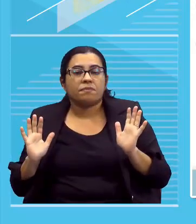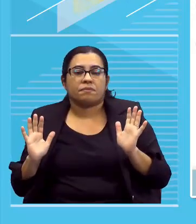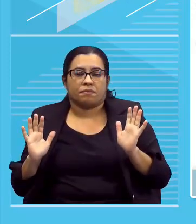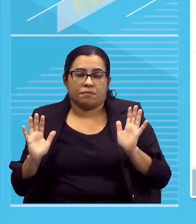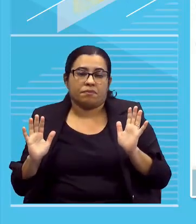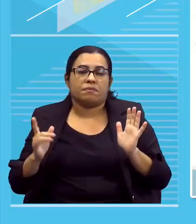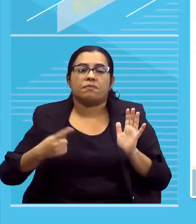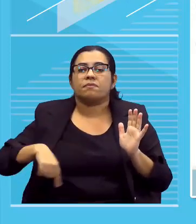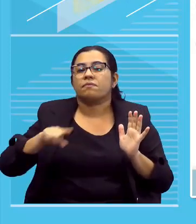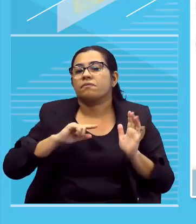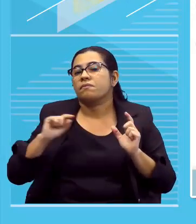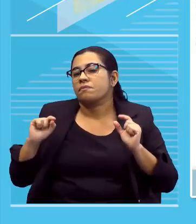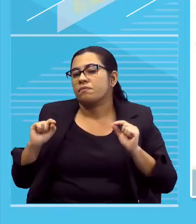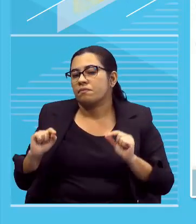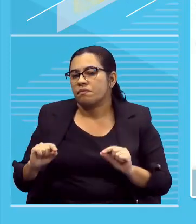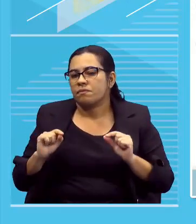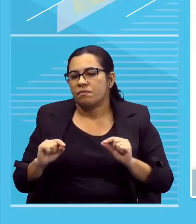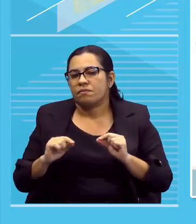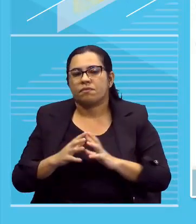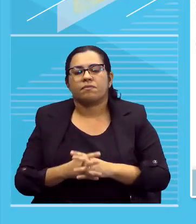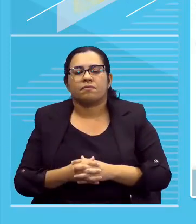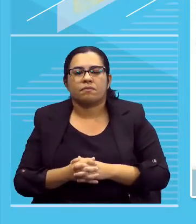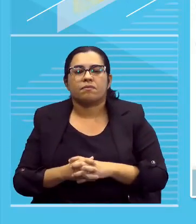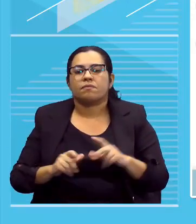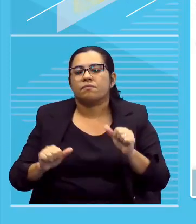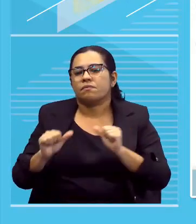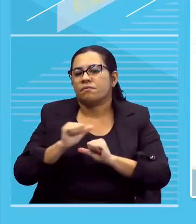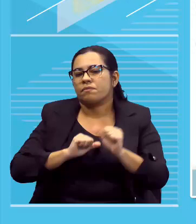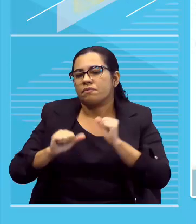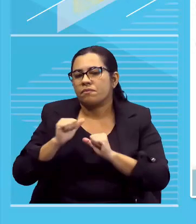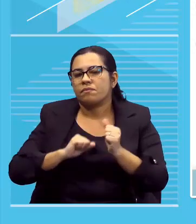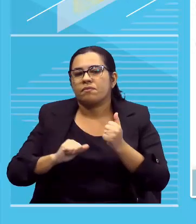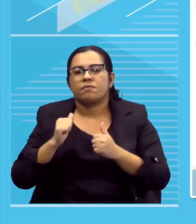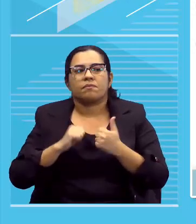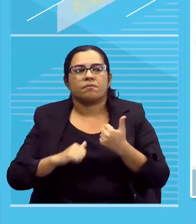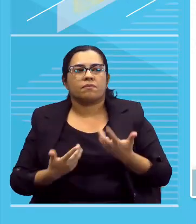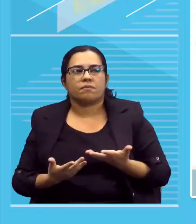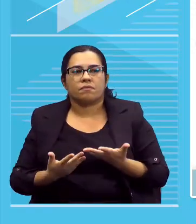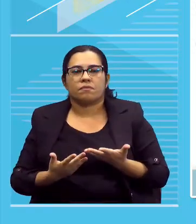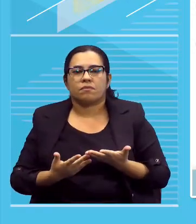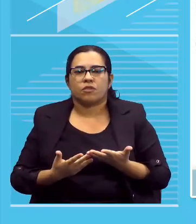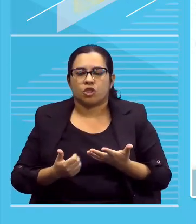estamos é transformando elas em